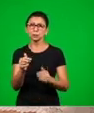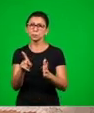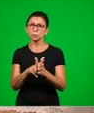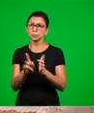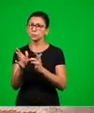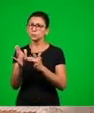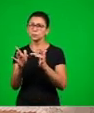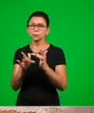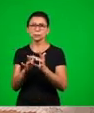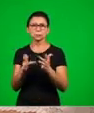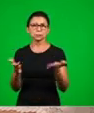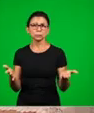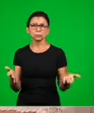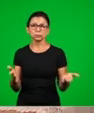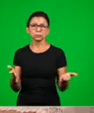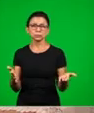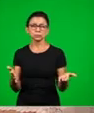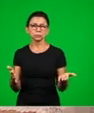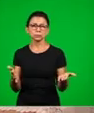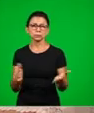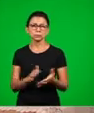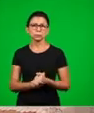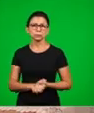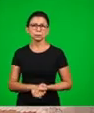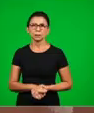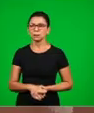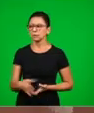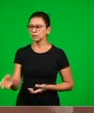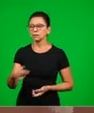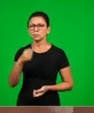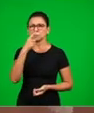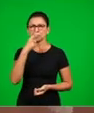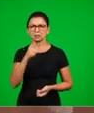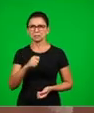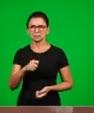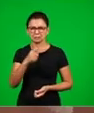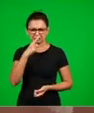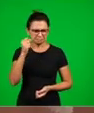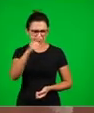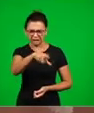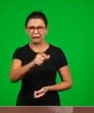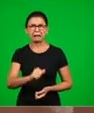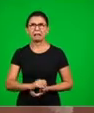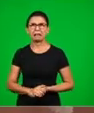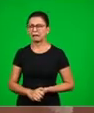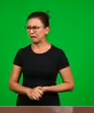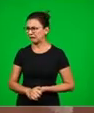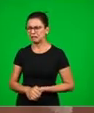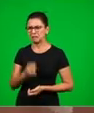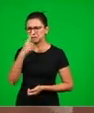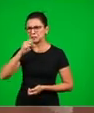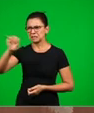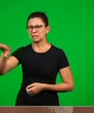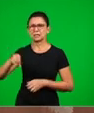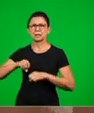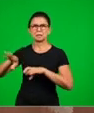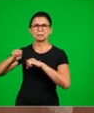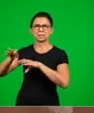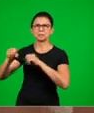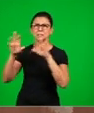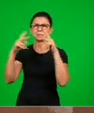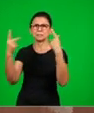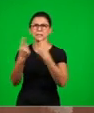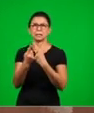Senhor. Você não pode ver um negócio aqui, chutar para lá, isso aqui não serve mais, isso aqui não serve mais. Manda para o presbitério, não é assim não. Nós